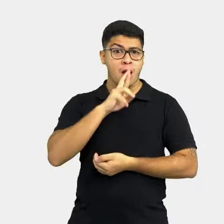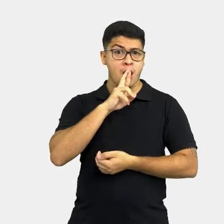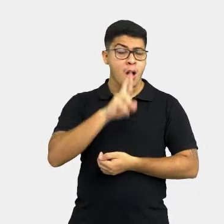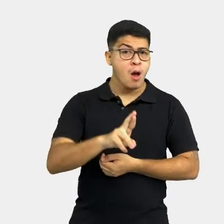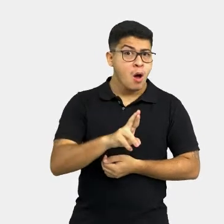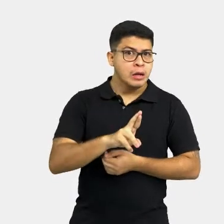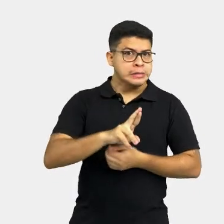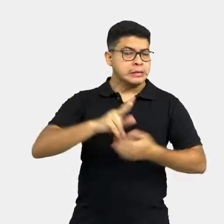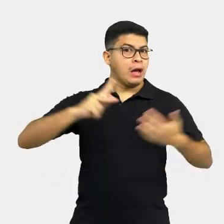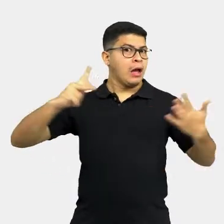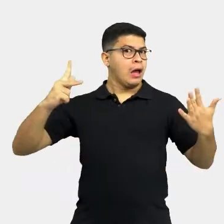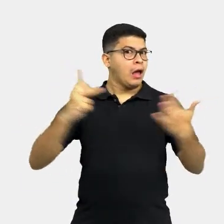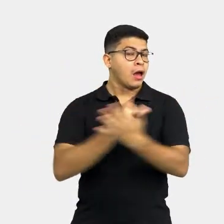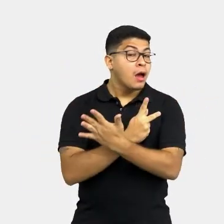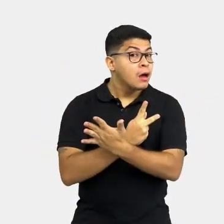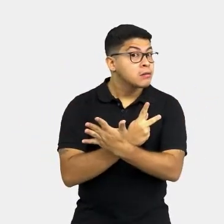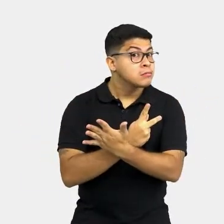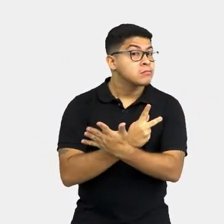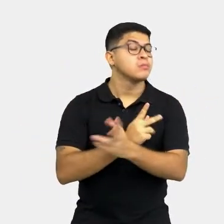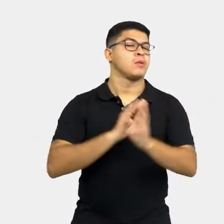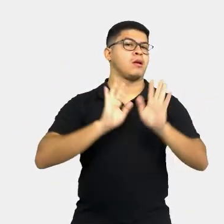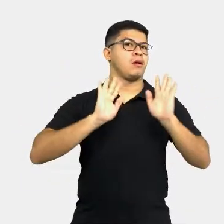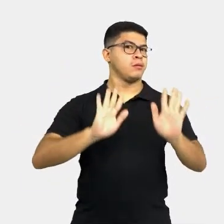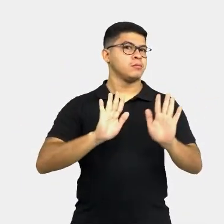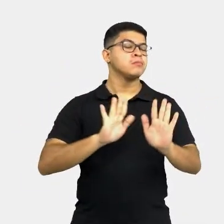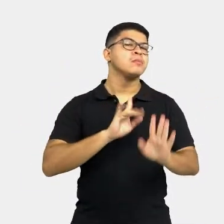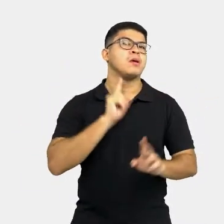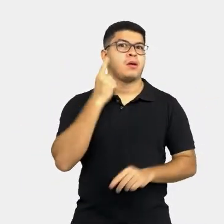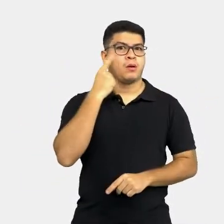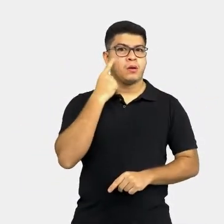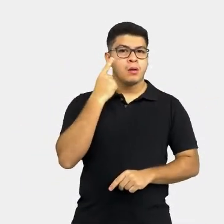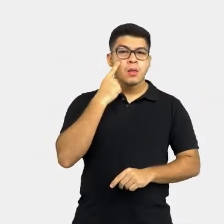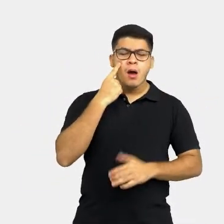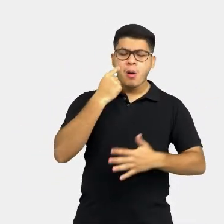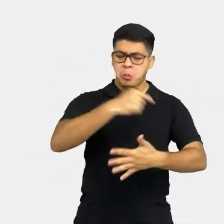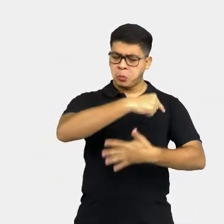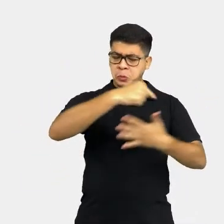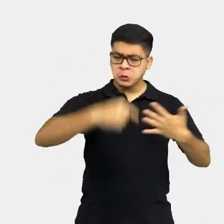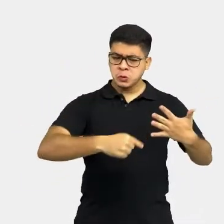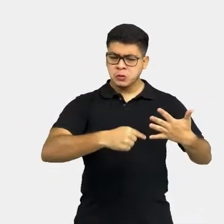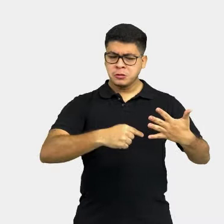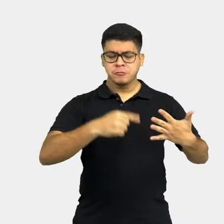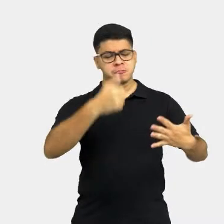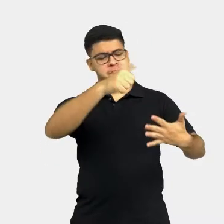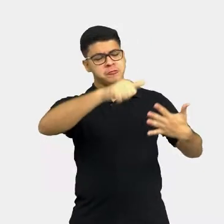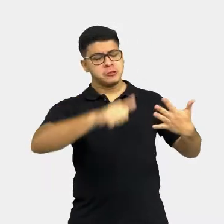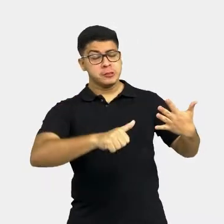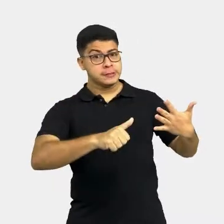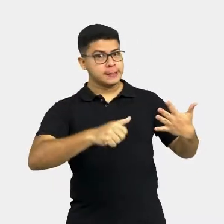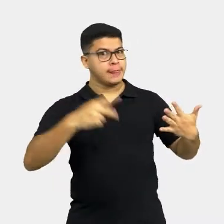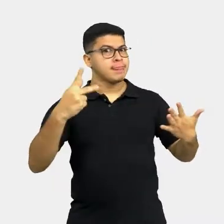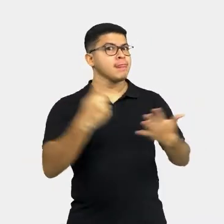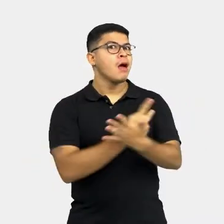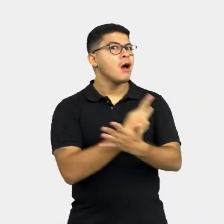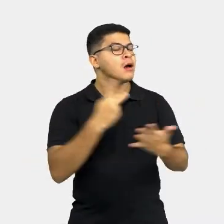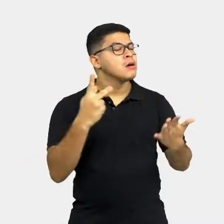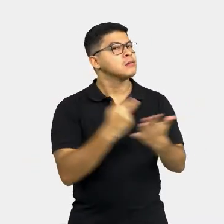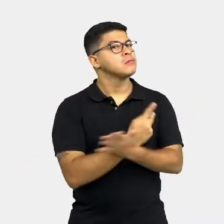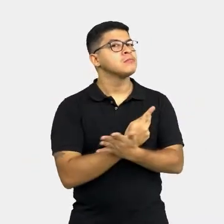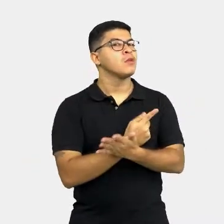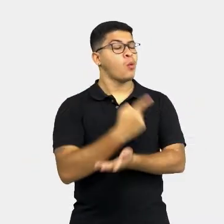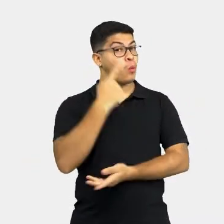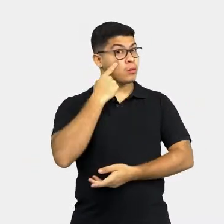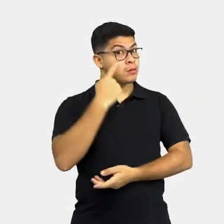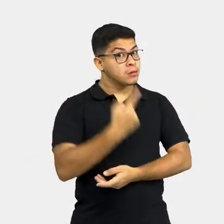só, é incorreto. Então, tem alguma alternativa aí que não está certa, perfeito? Então, letra A diz